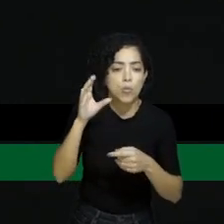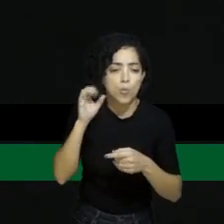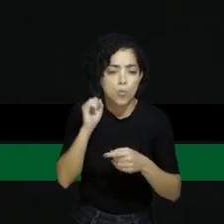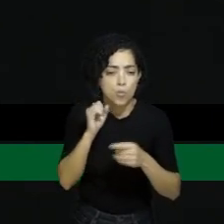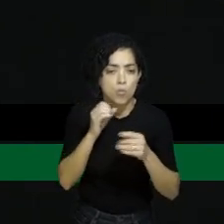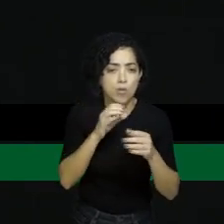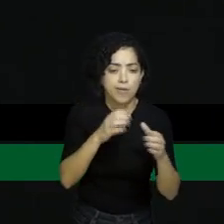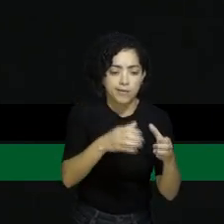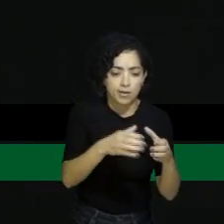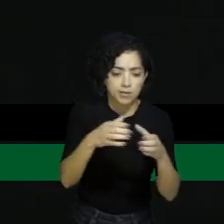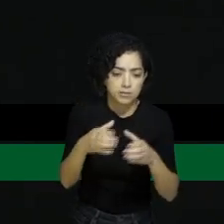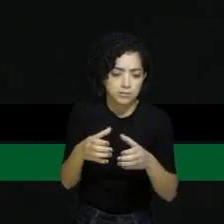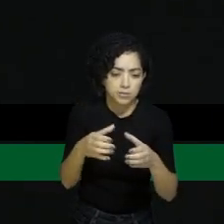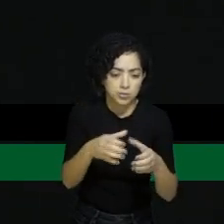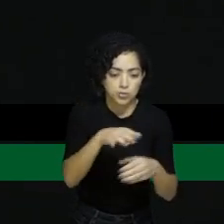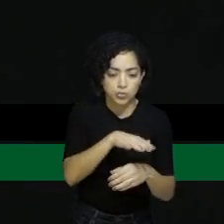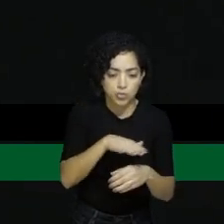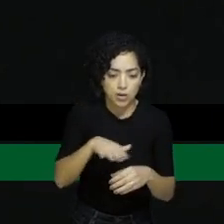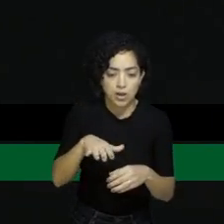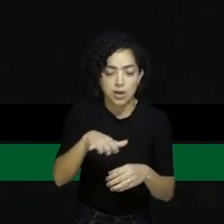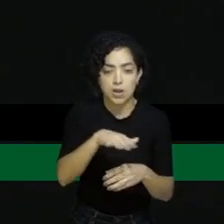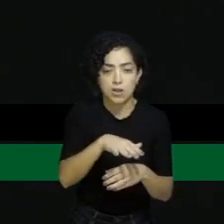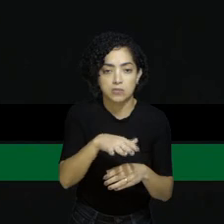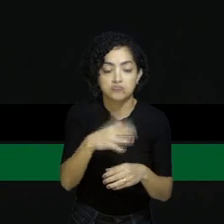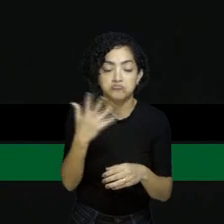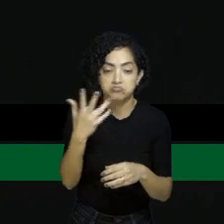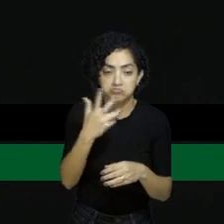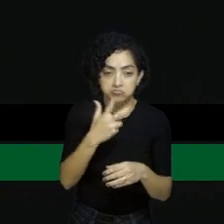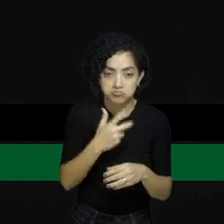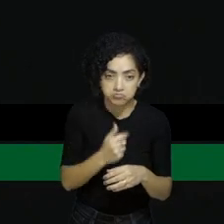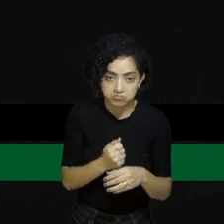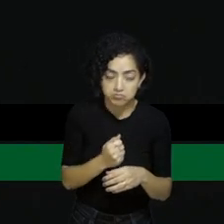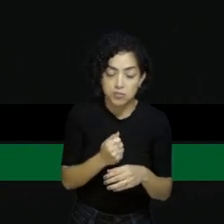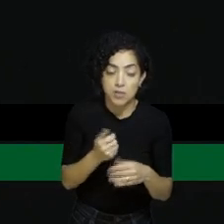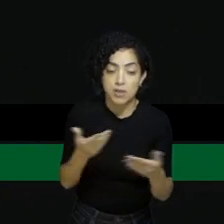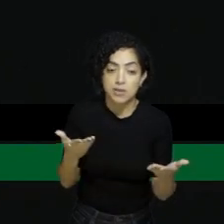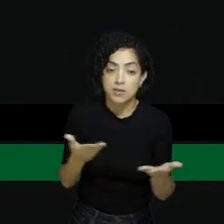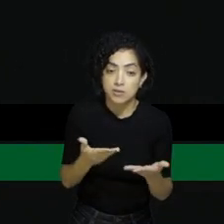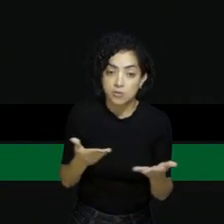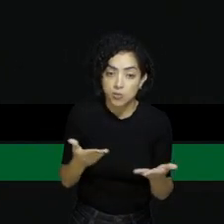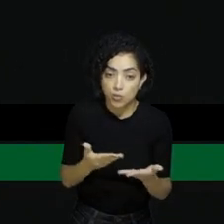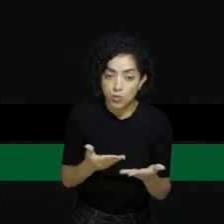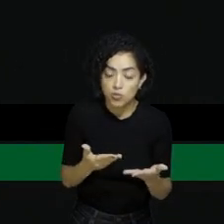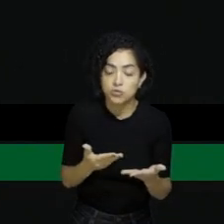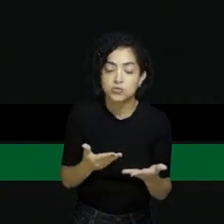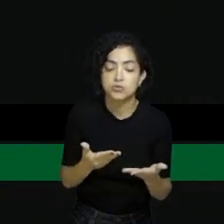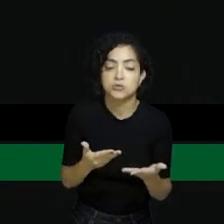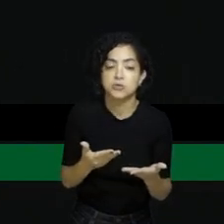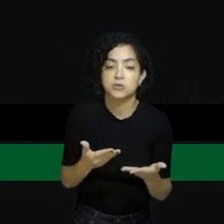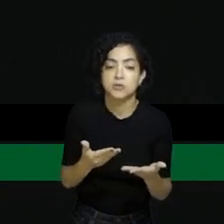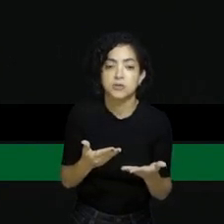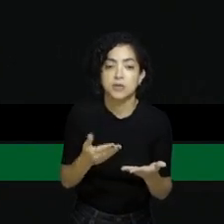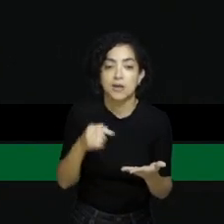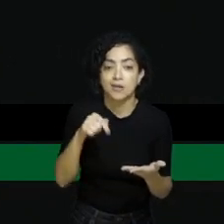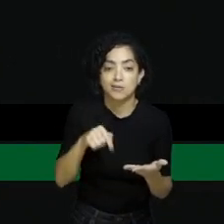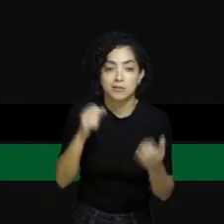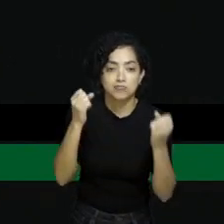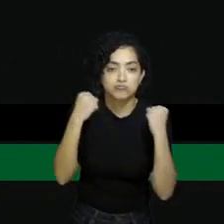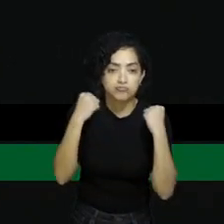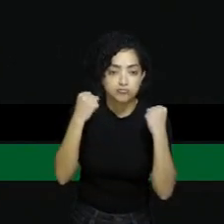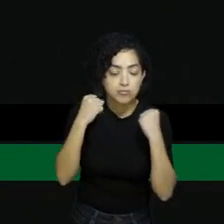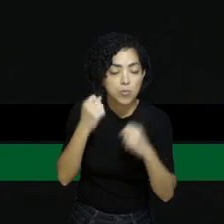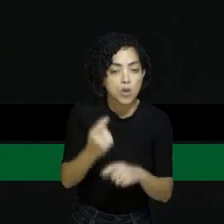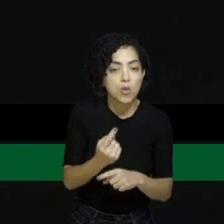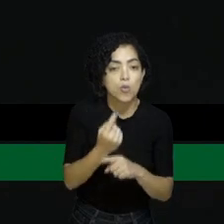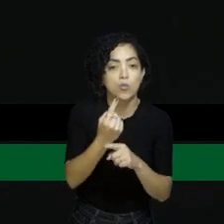setor. Que bonito isso! E essa oportunidade que hoje nós estamos tendo aqui em Chapecó é única. Por isso que